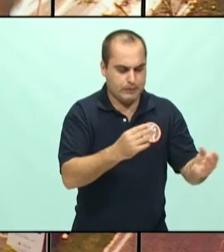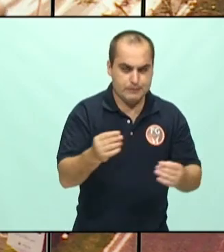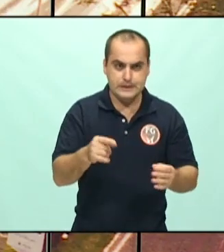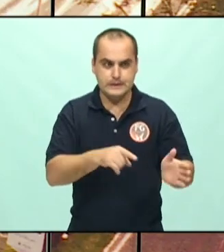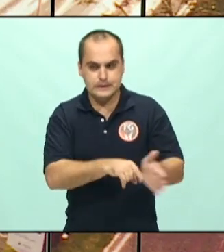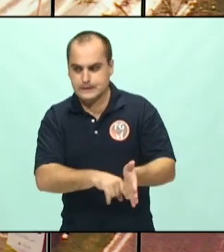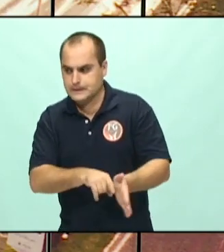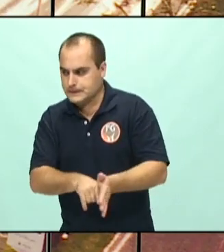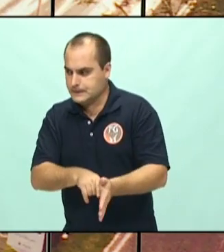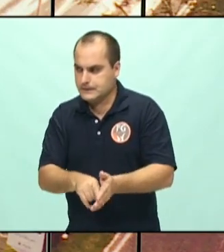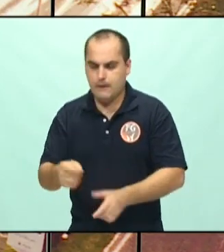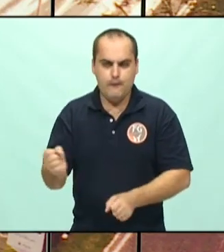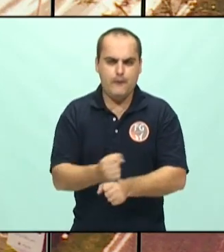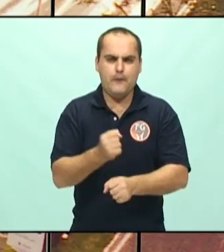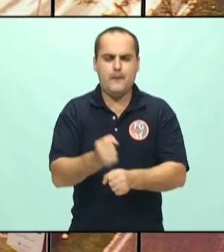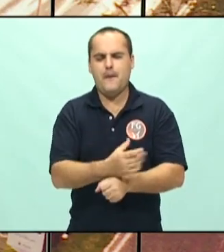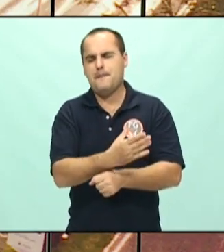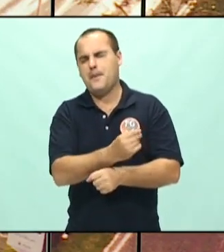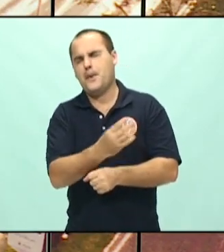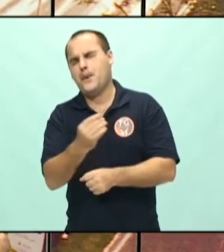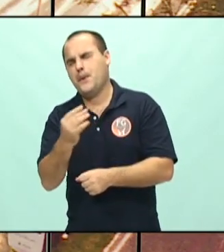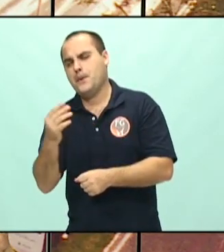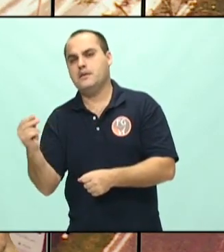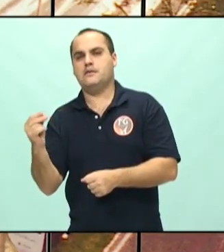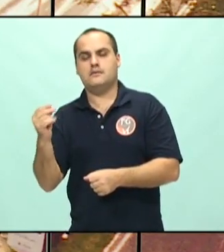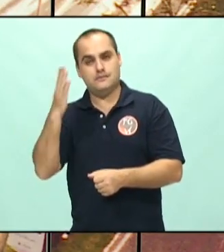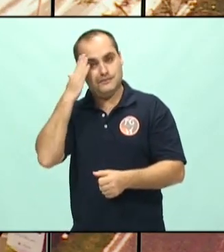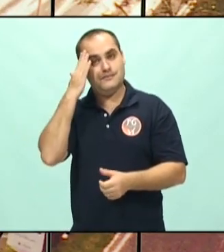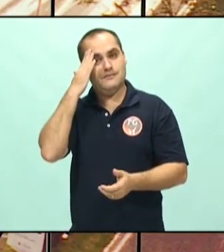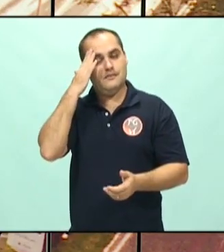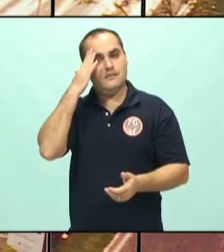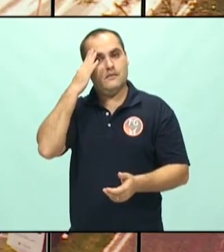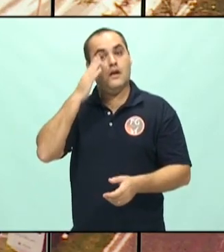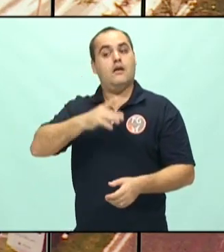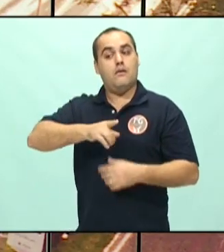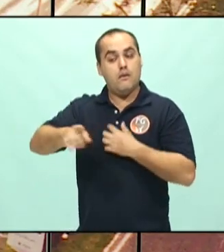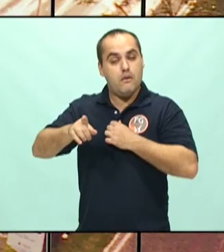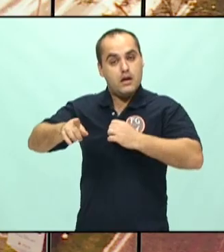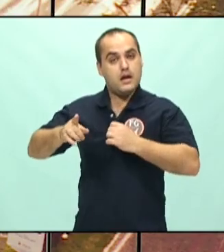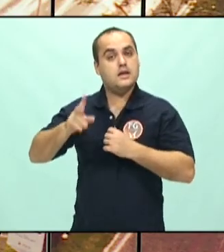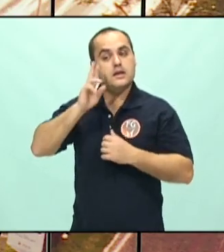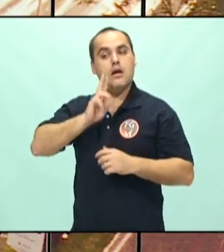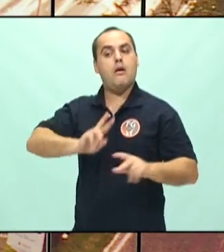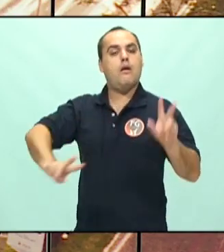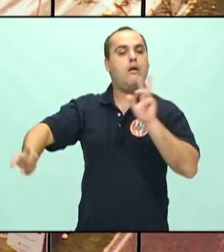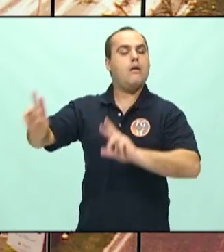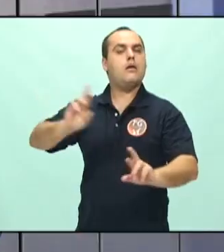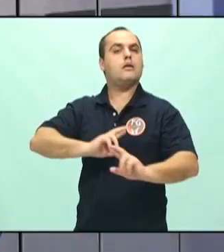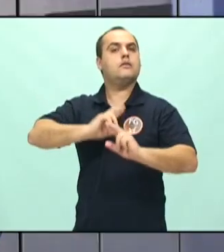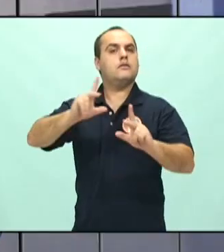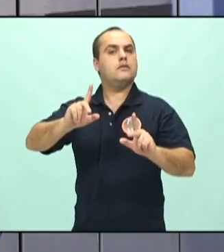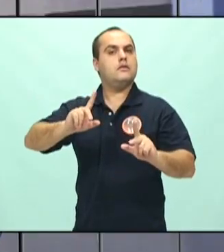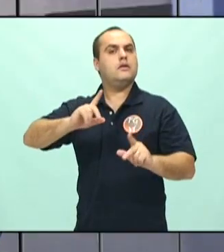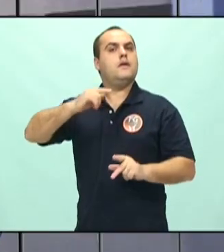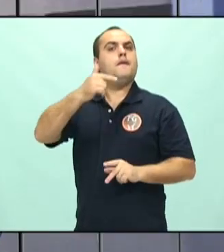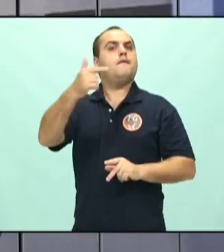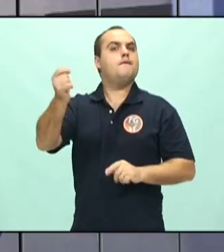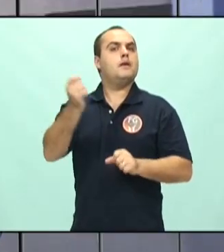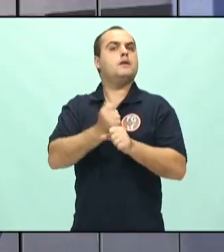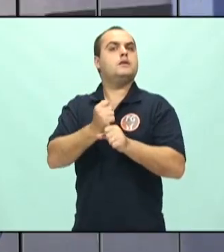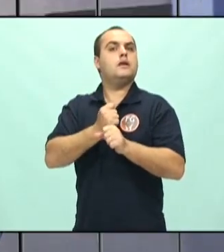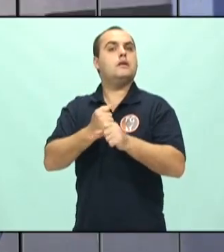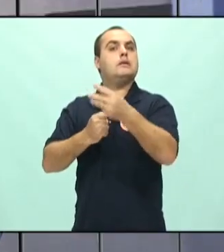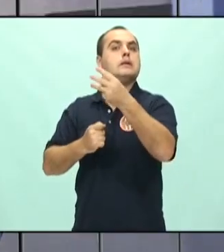muitas obras que estão sendo realizadas é com esse olhar ele está olhando para daqui a 20 anos 30